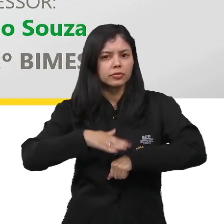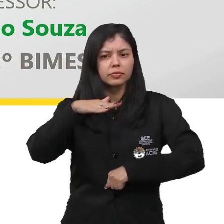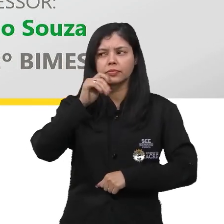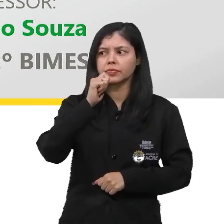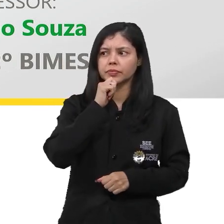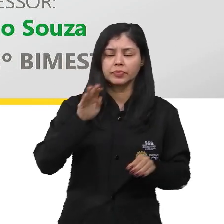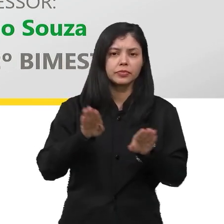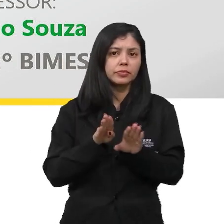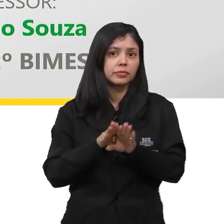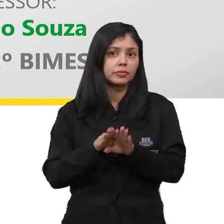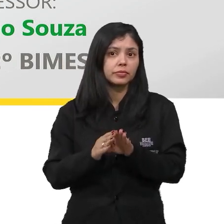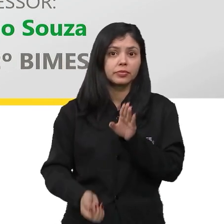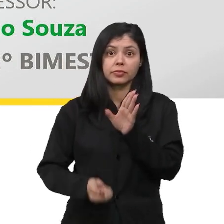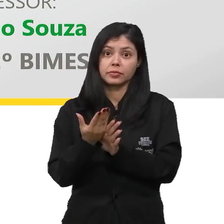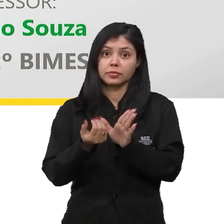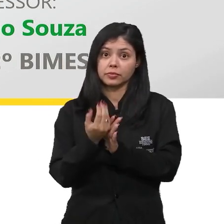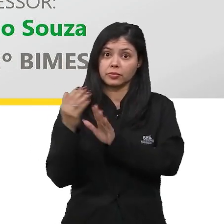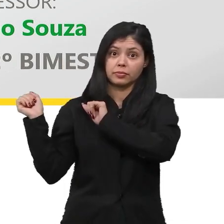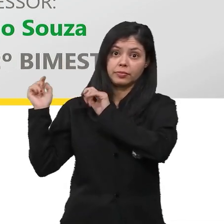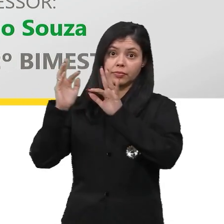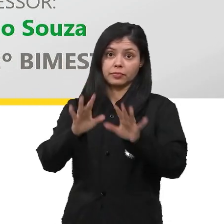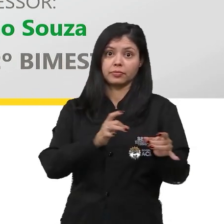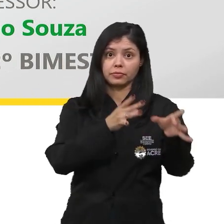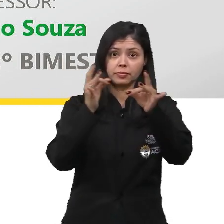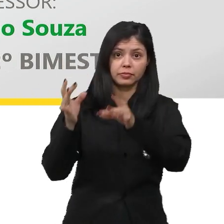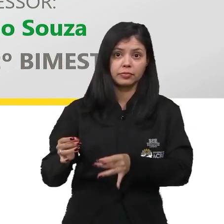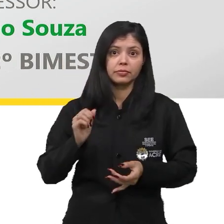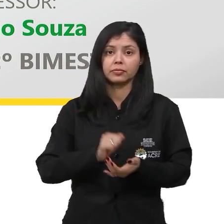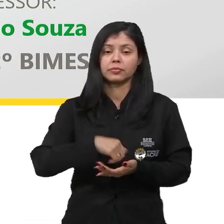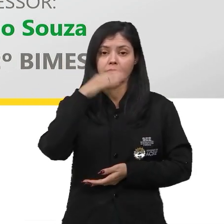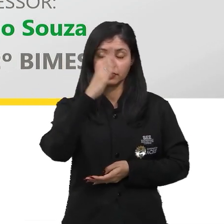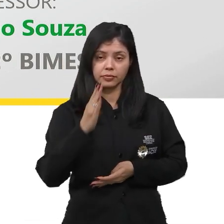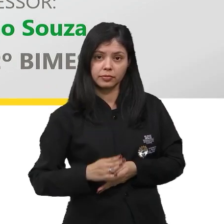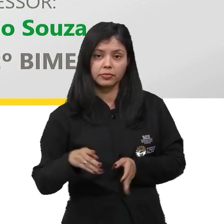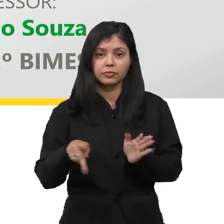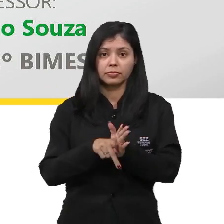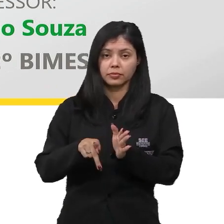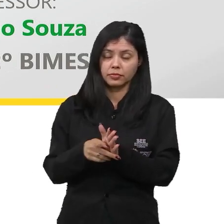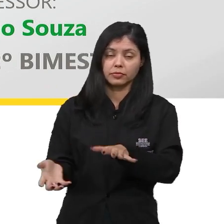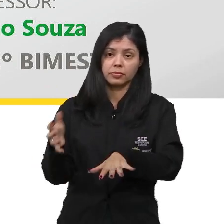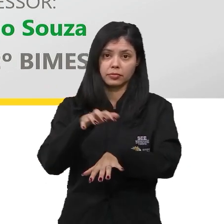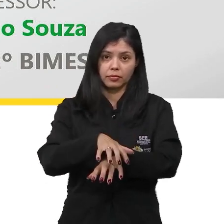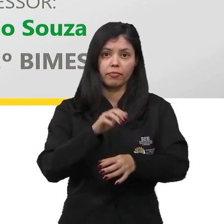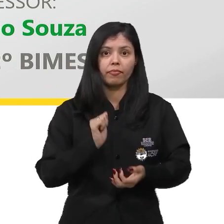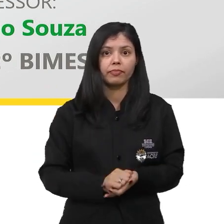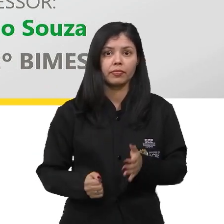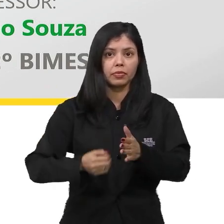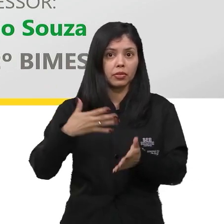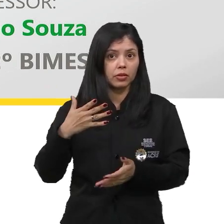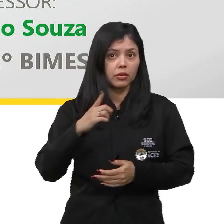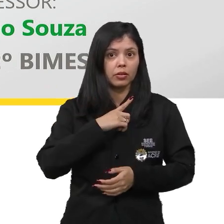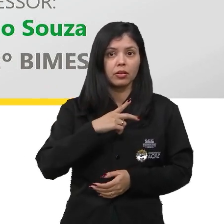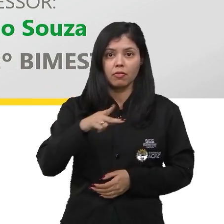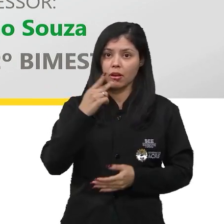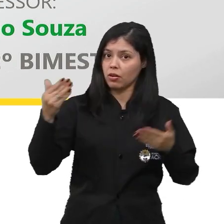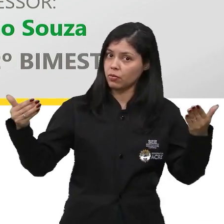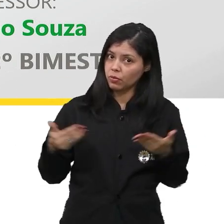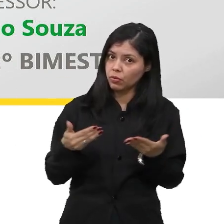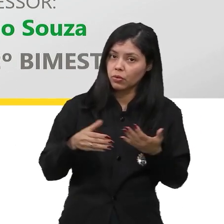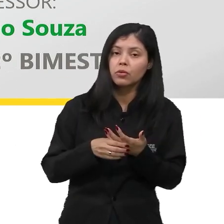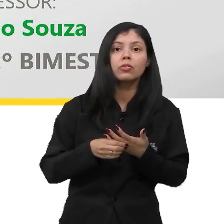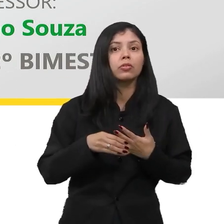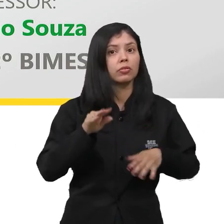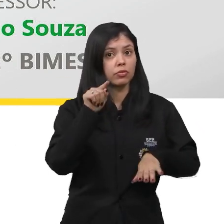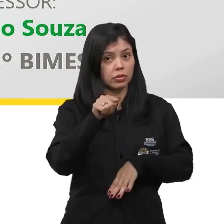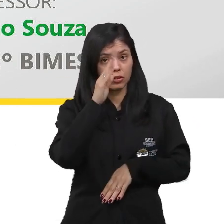os fluxos populacionais e fluxos de mercadoria do Brasil colonial. Muito do que será falado aqui hoje vocês